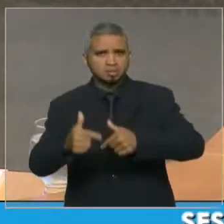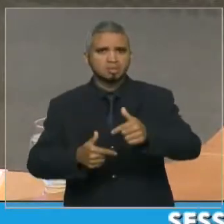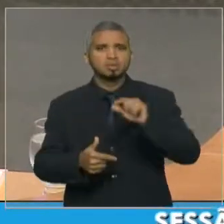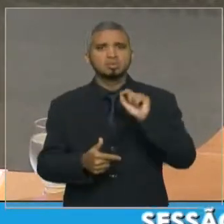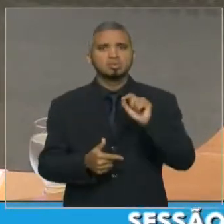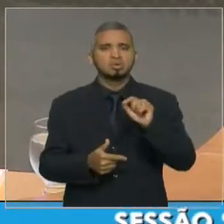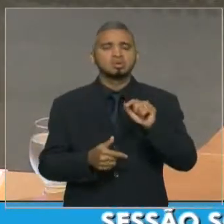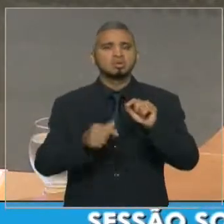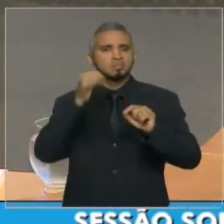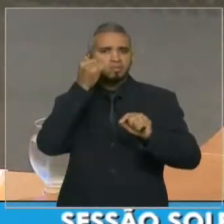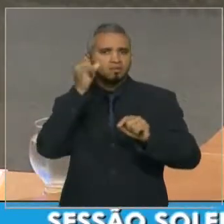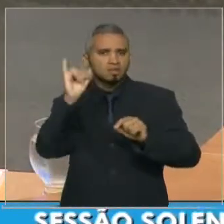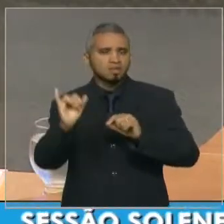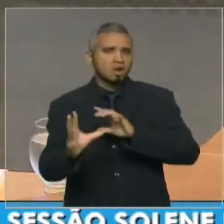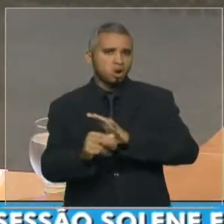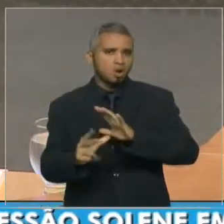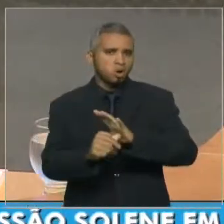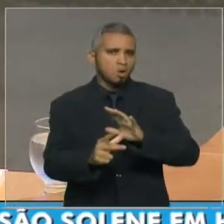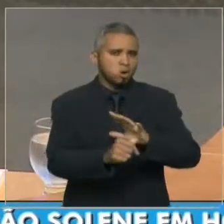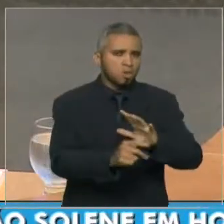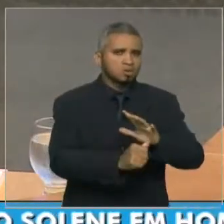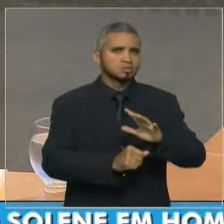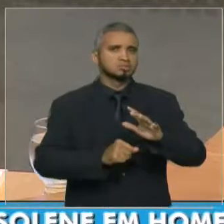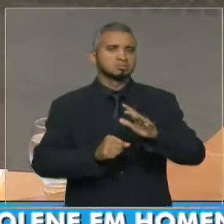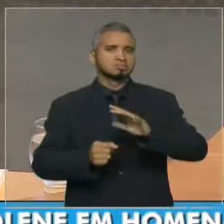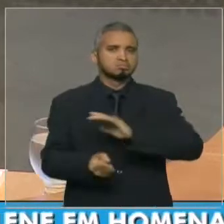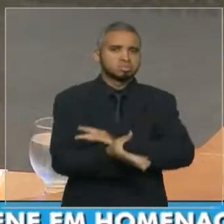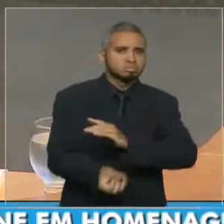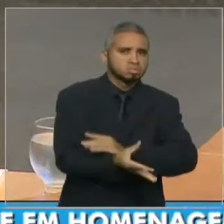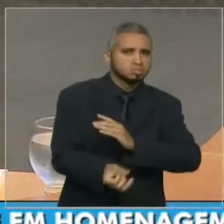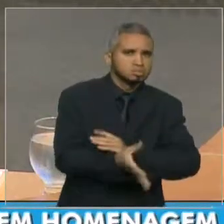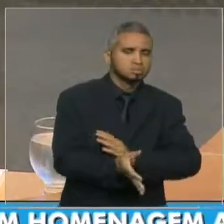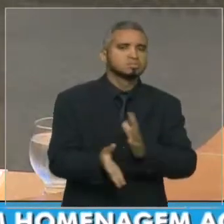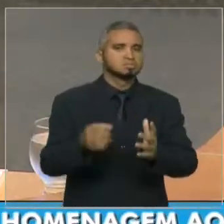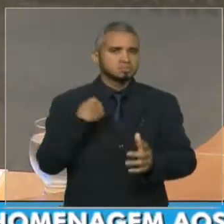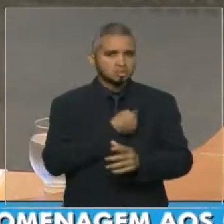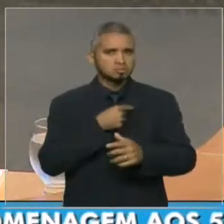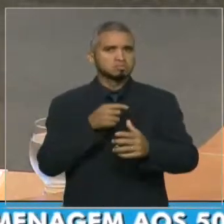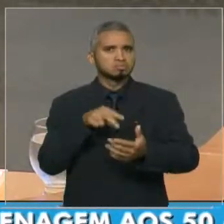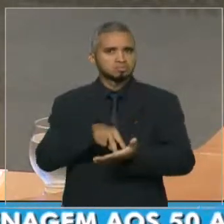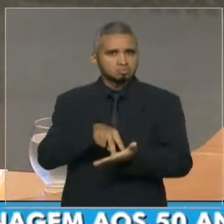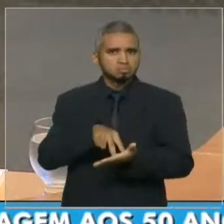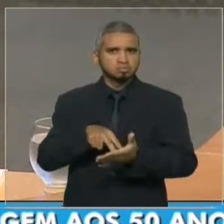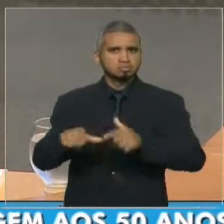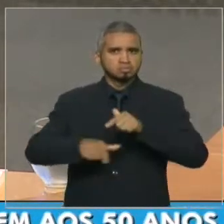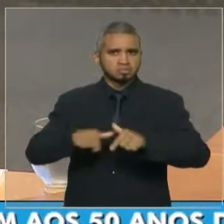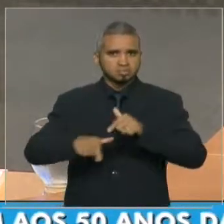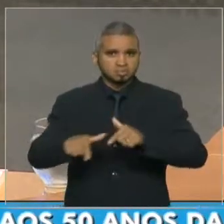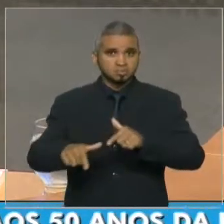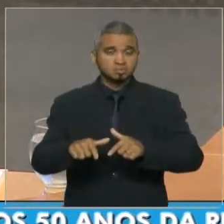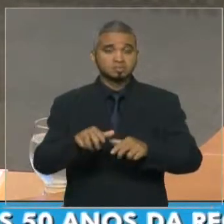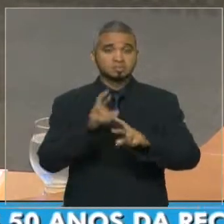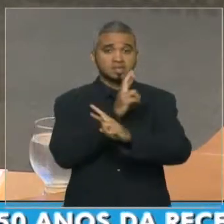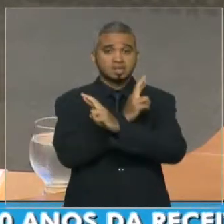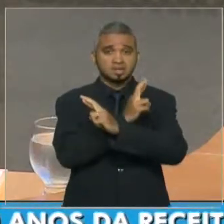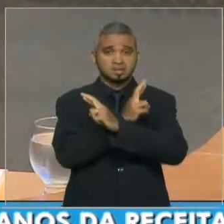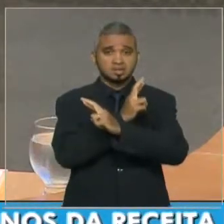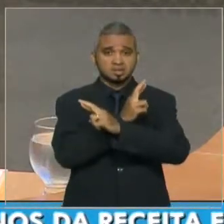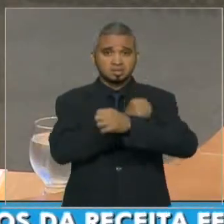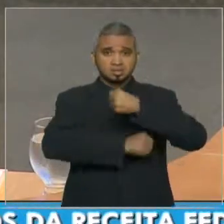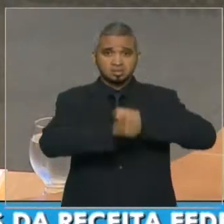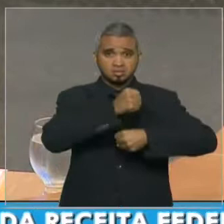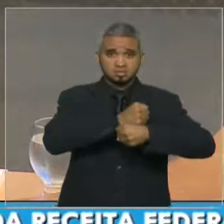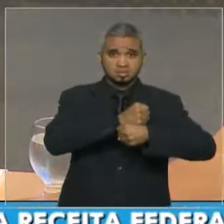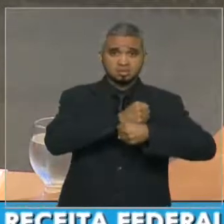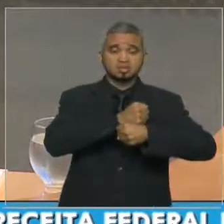descaminho, sonegação e corrupção. A Receita Federal realizou no ano passado